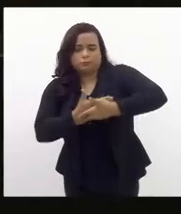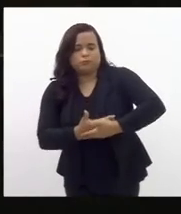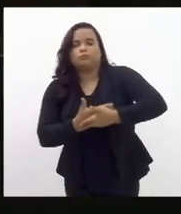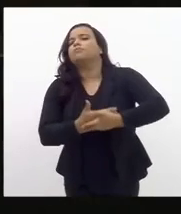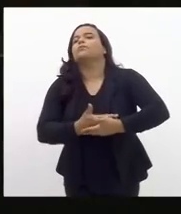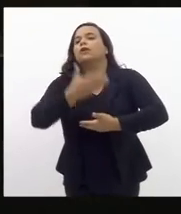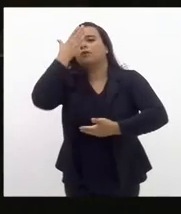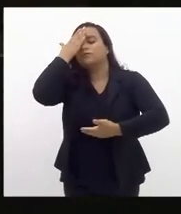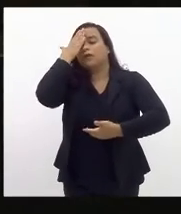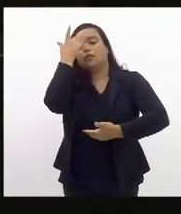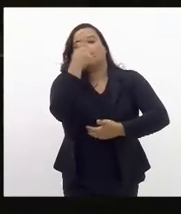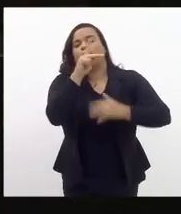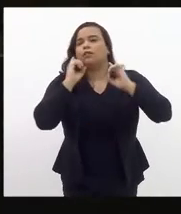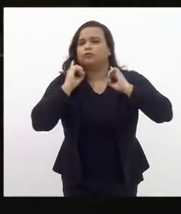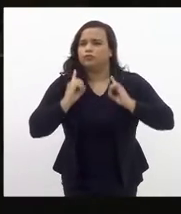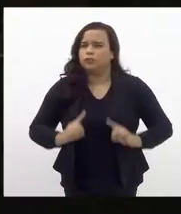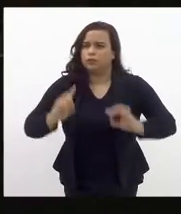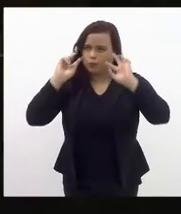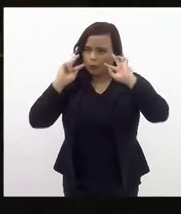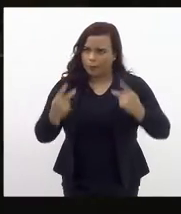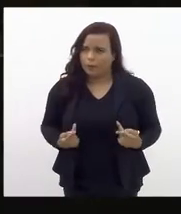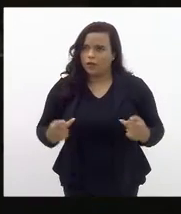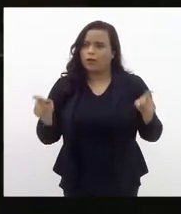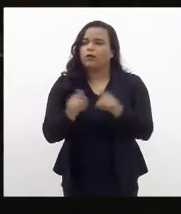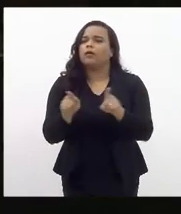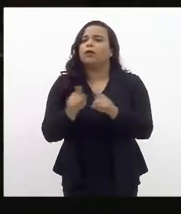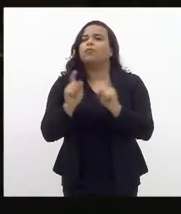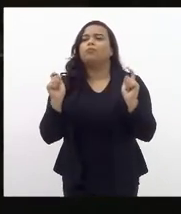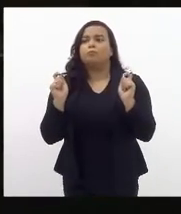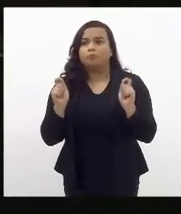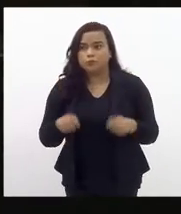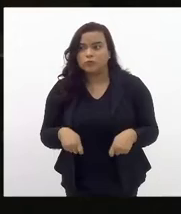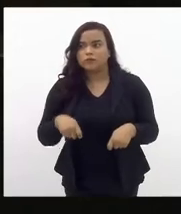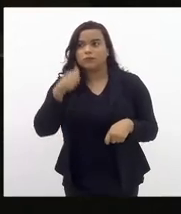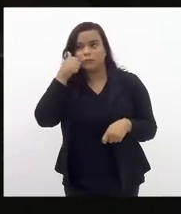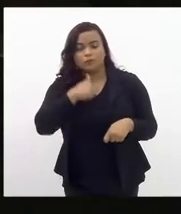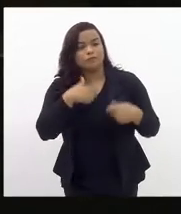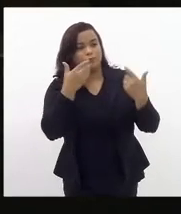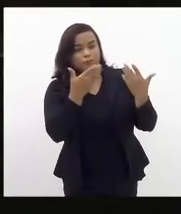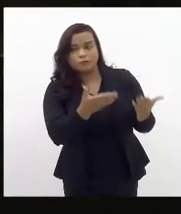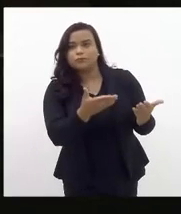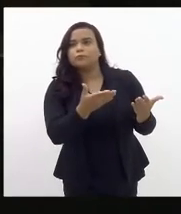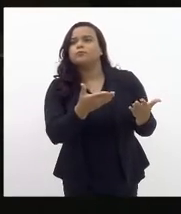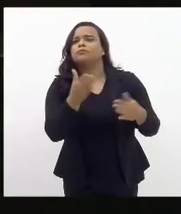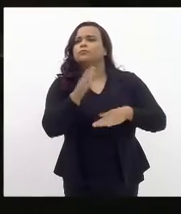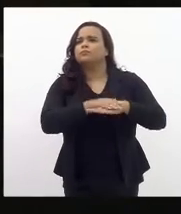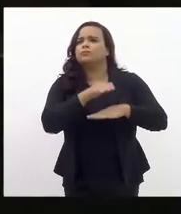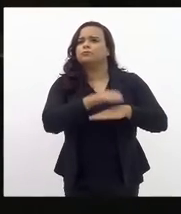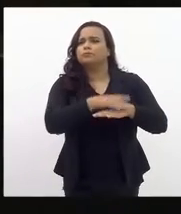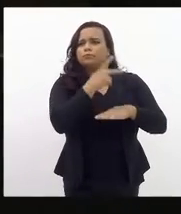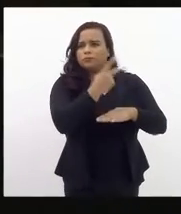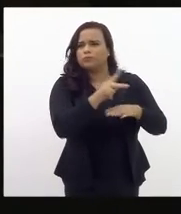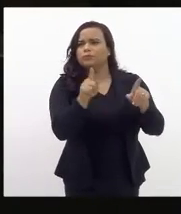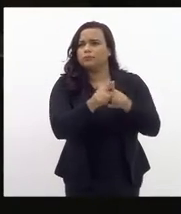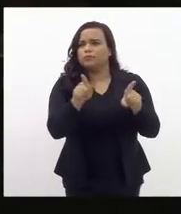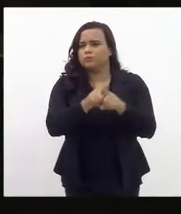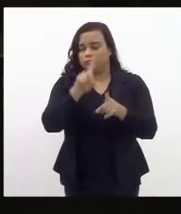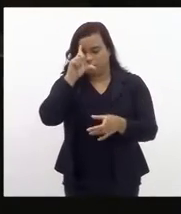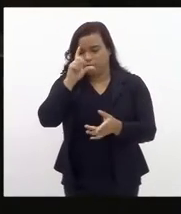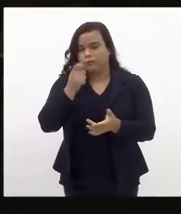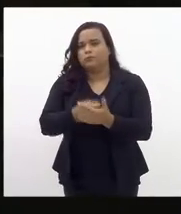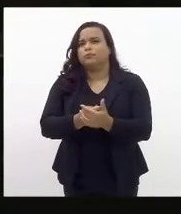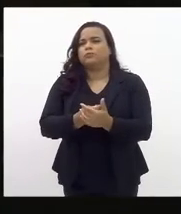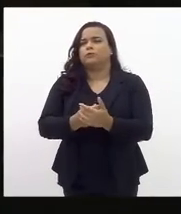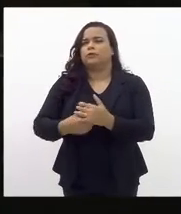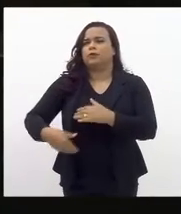sua dignidade humana, que reconheça a possibilidade dessa mulher também sair dessa situação de rua, uma